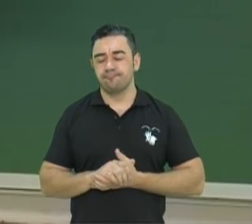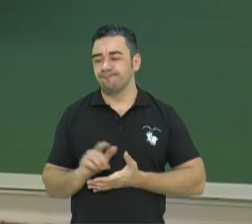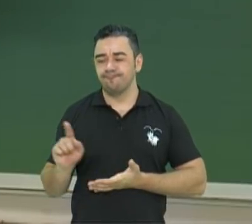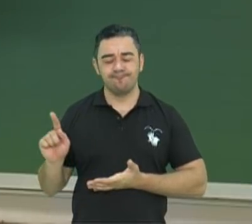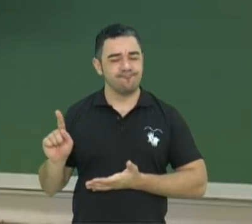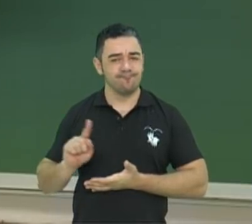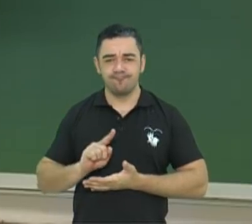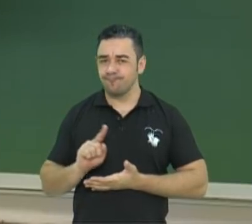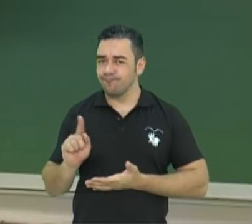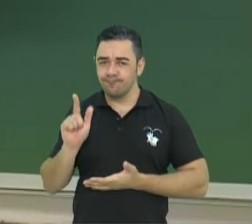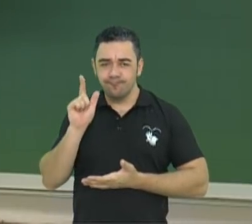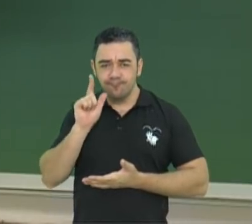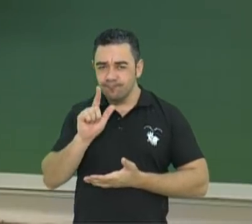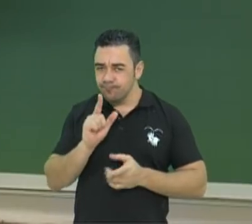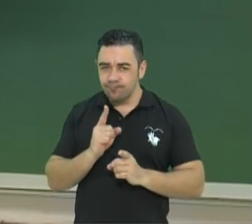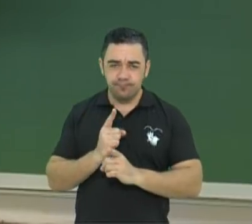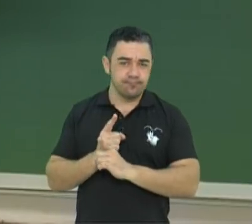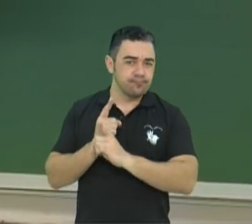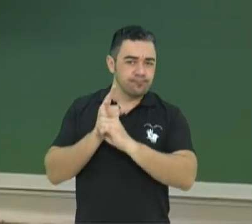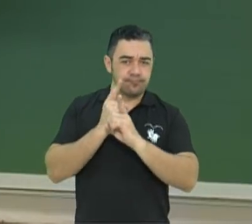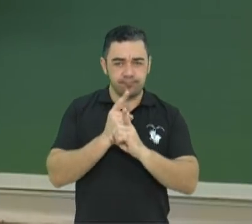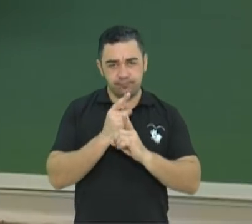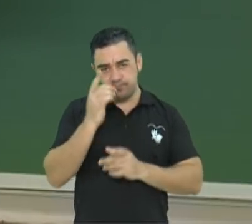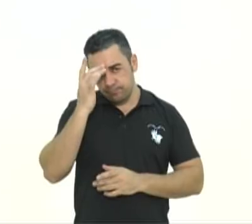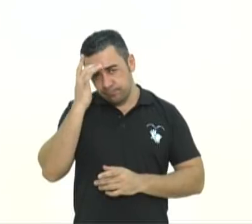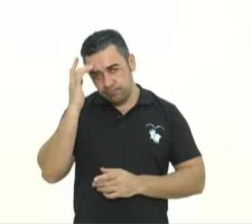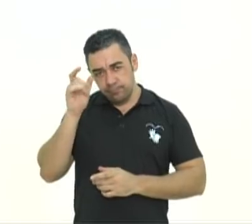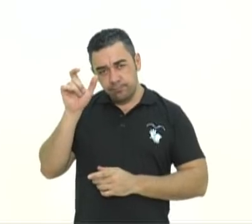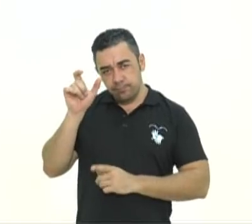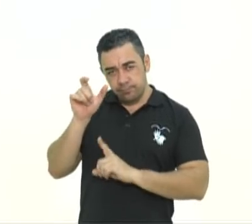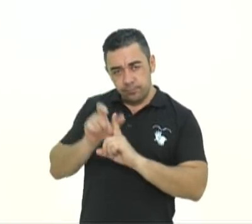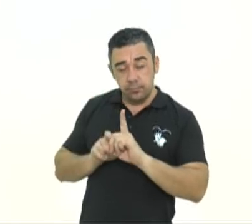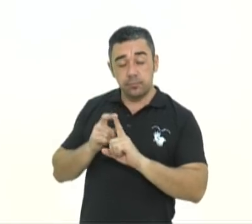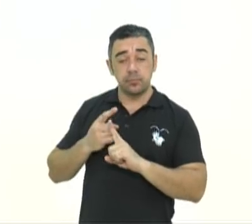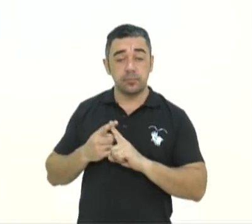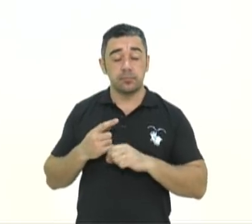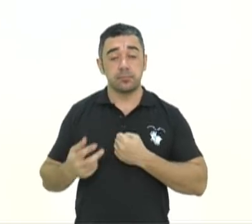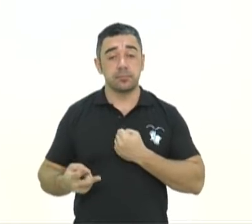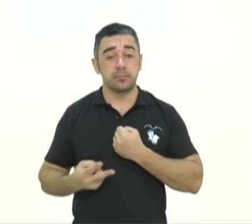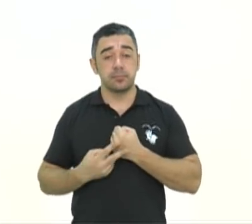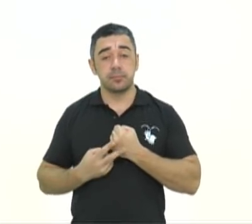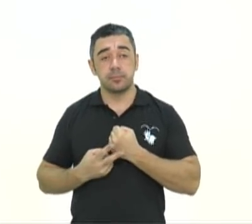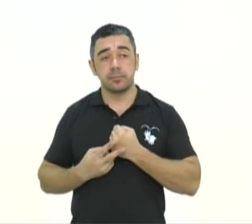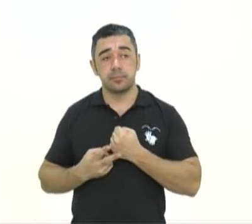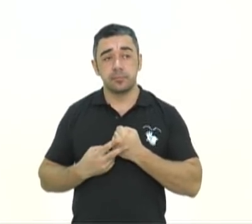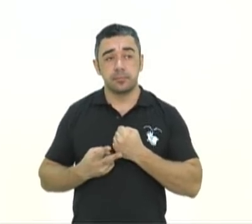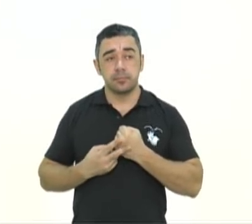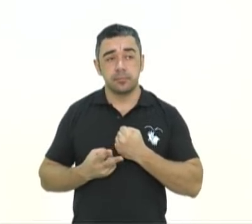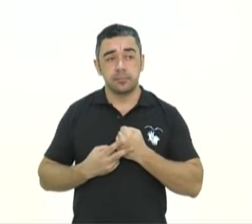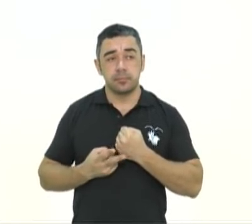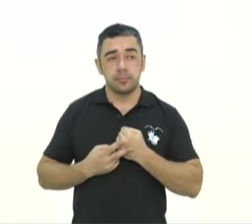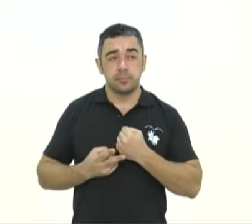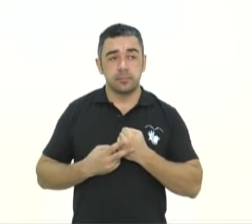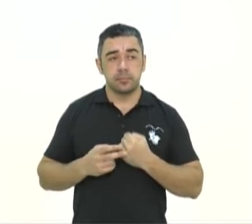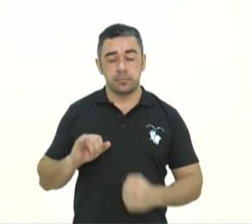Não é possível identificar. Por quê? Porque os verbos, eles estão